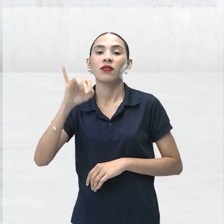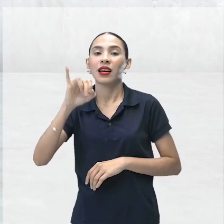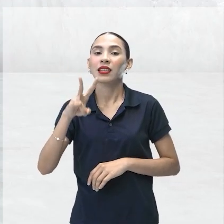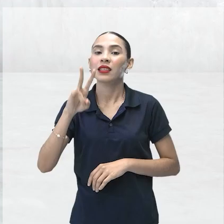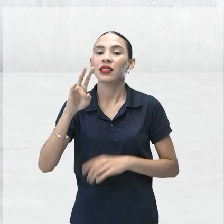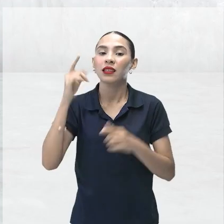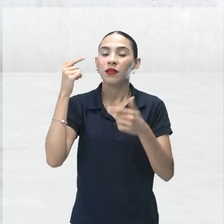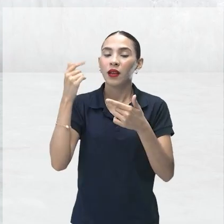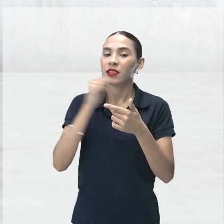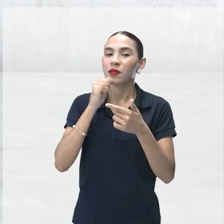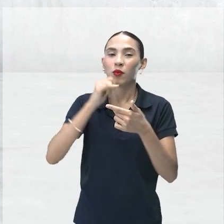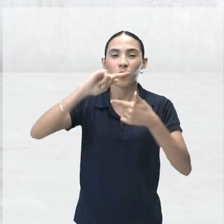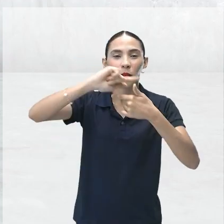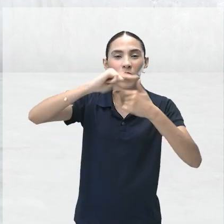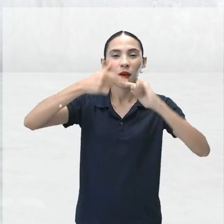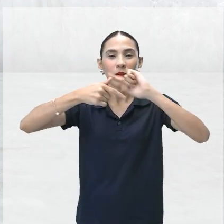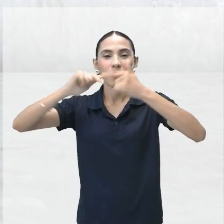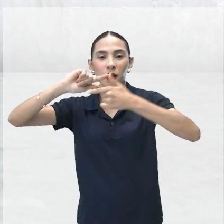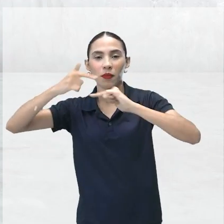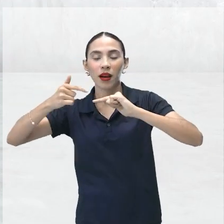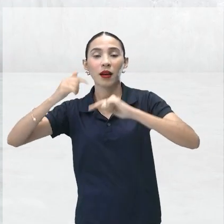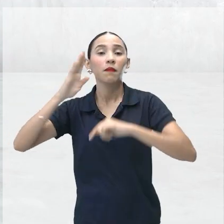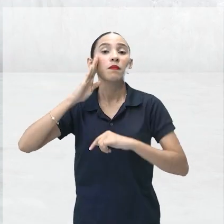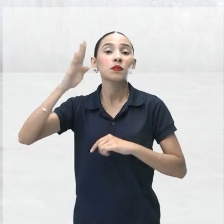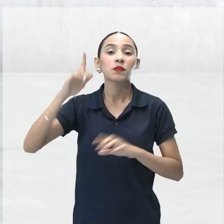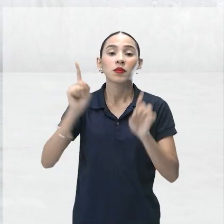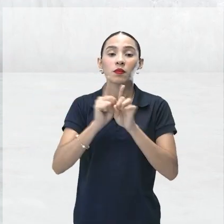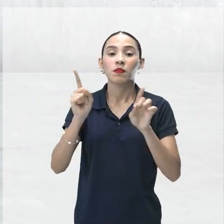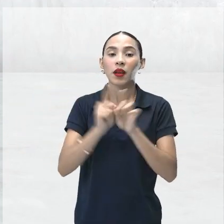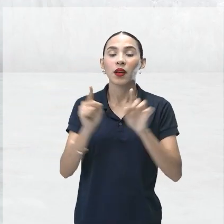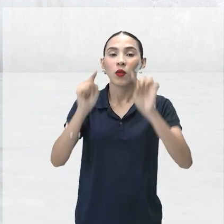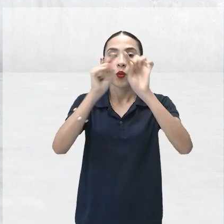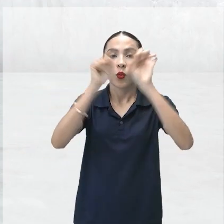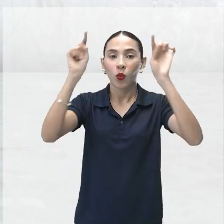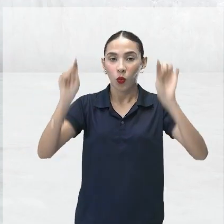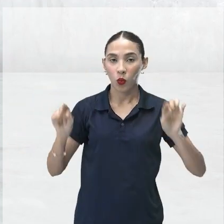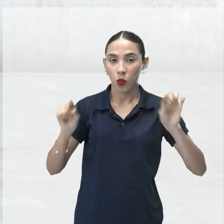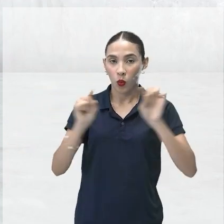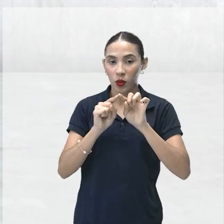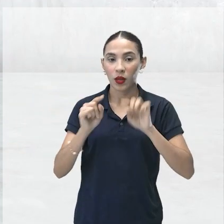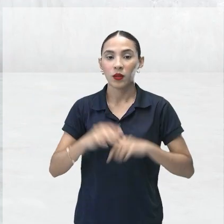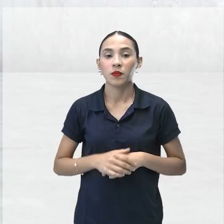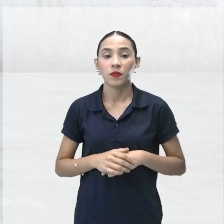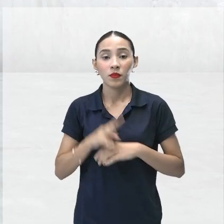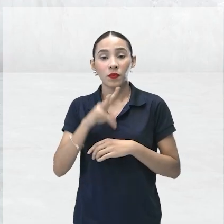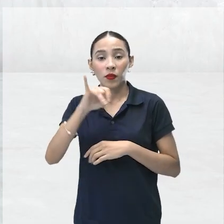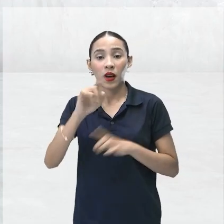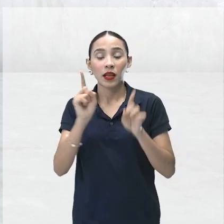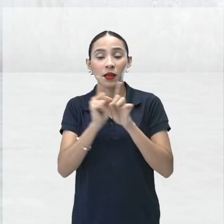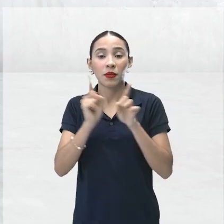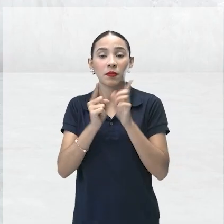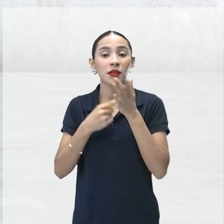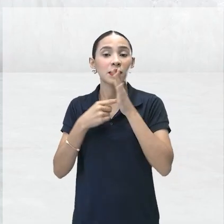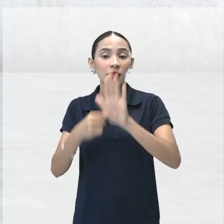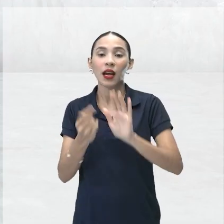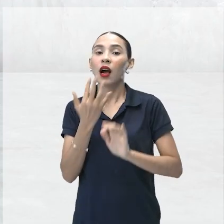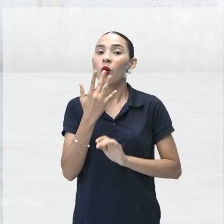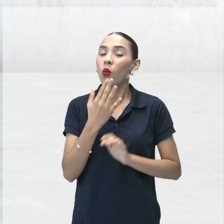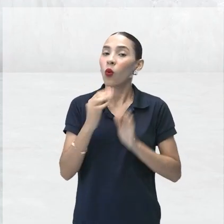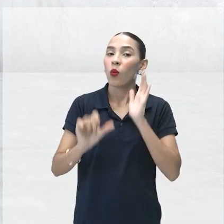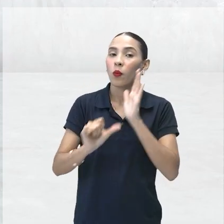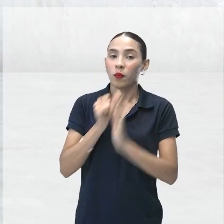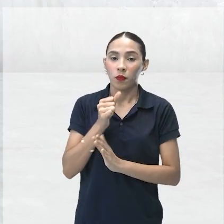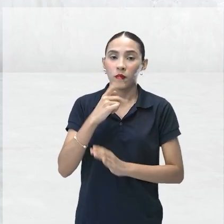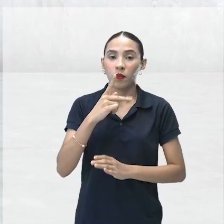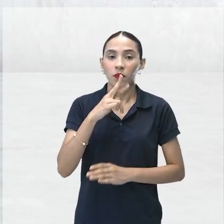formas geométricas, principalmente o quadrado, certo? Onde ele vai estar trabalhando as cores